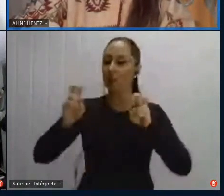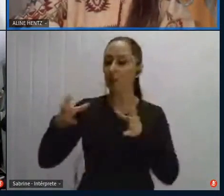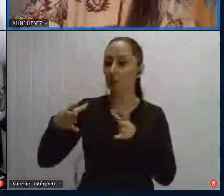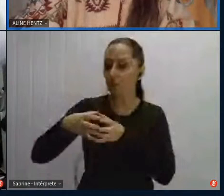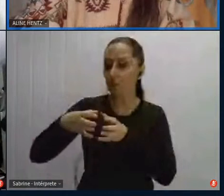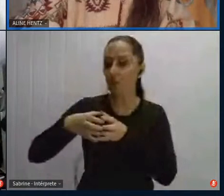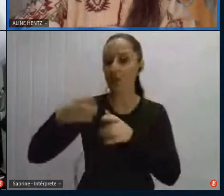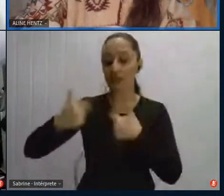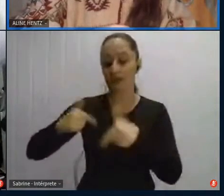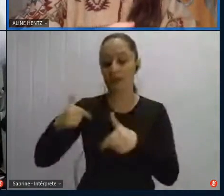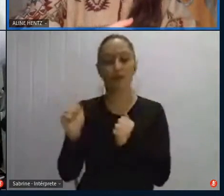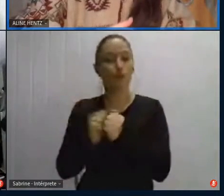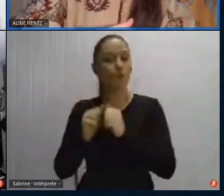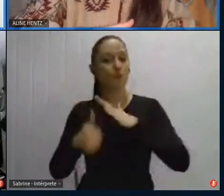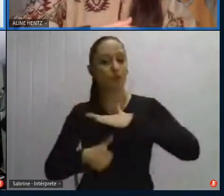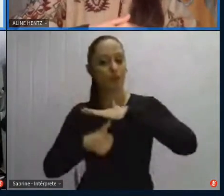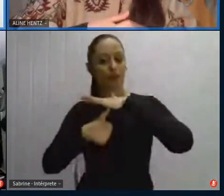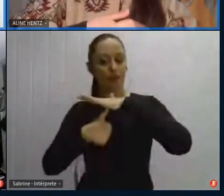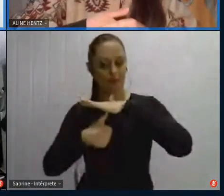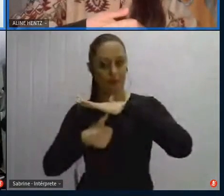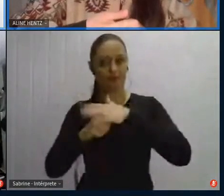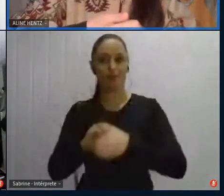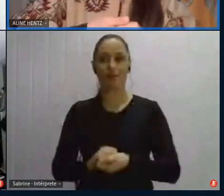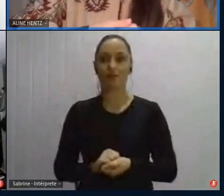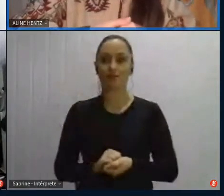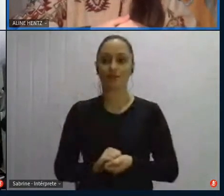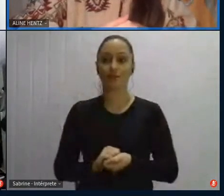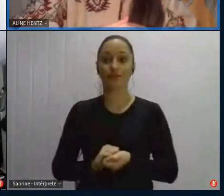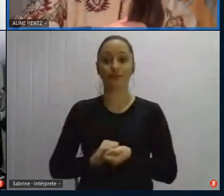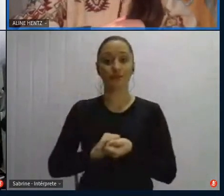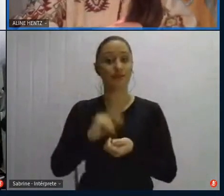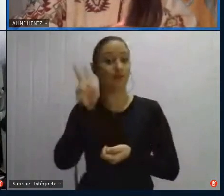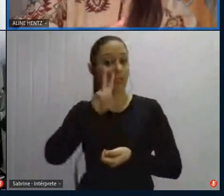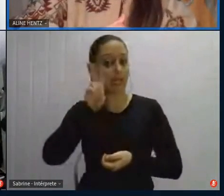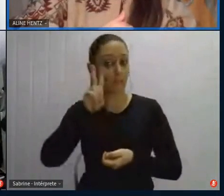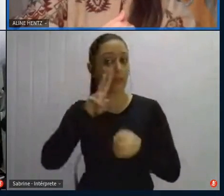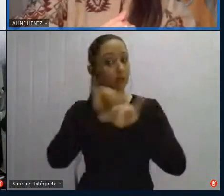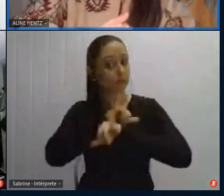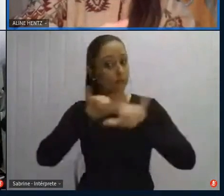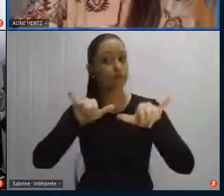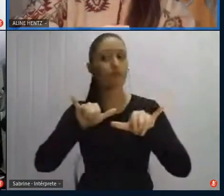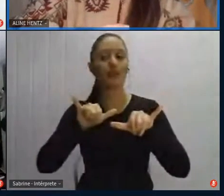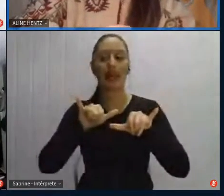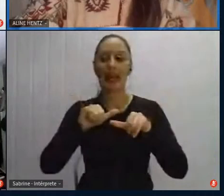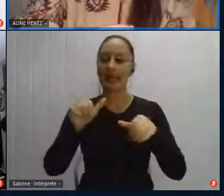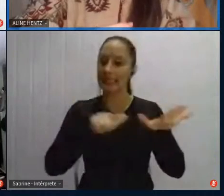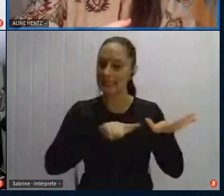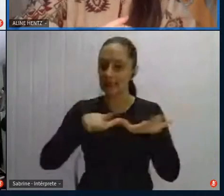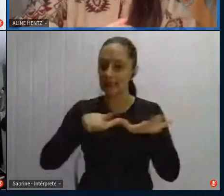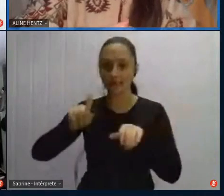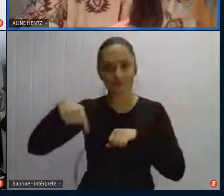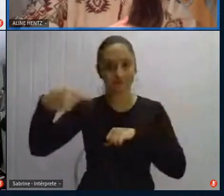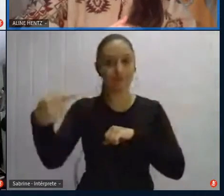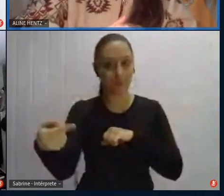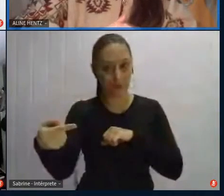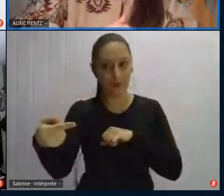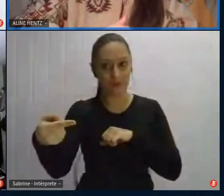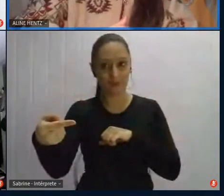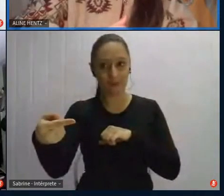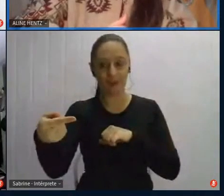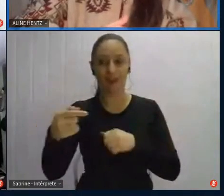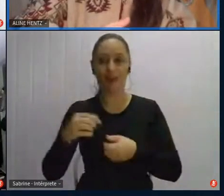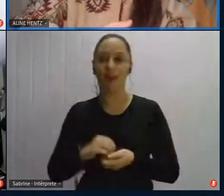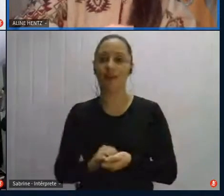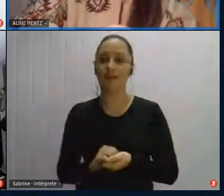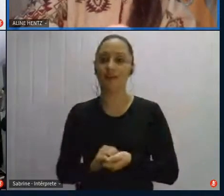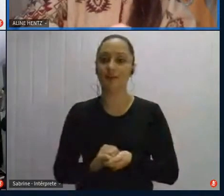em algumas ações. E a partir da semana que vem, lembrando a todos que ainda estão conosco, que conseguiram voltar após a nossa queda,